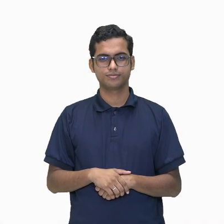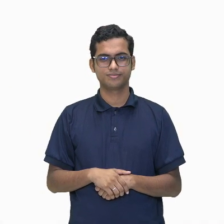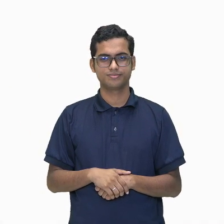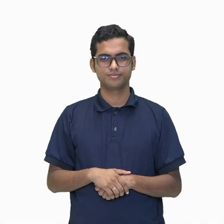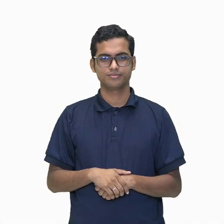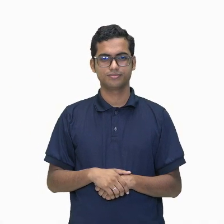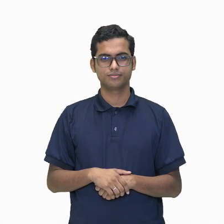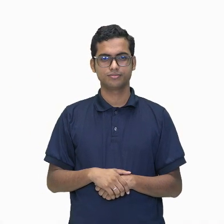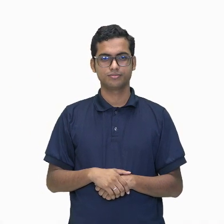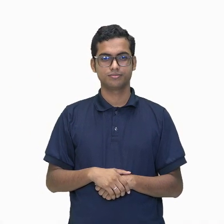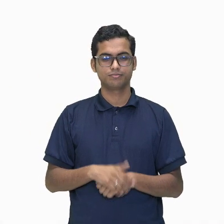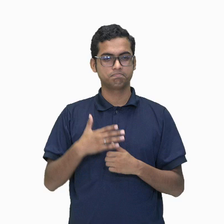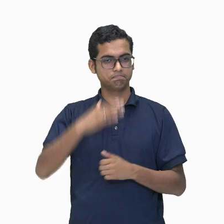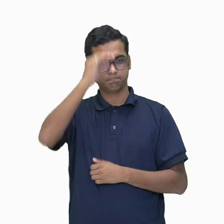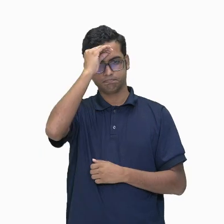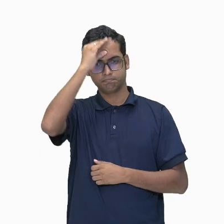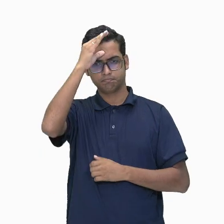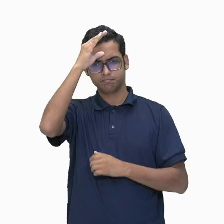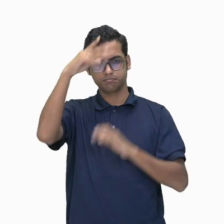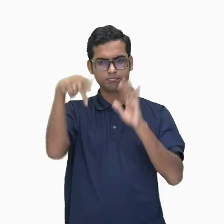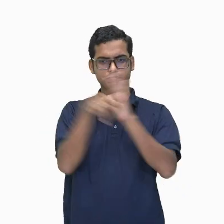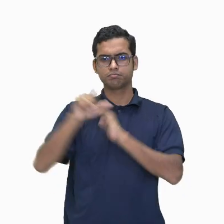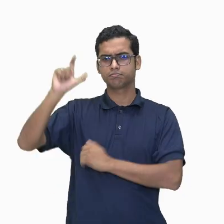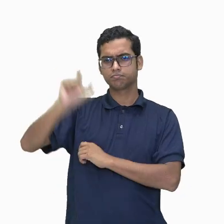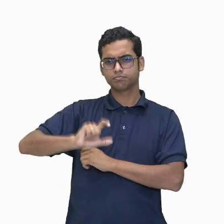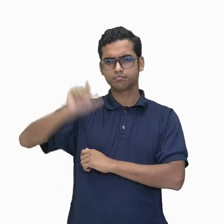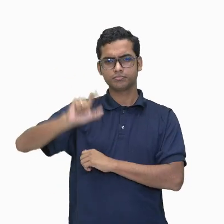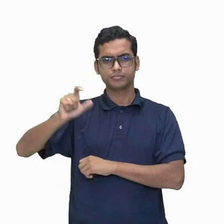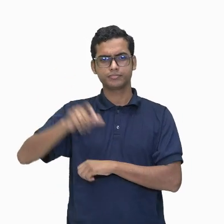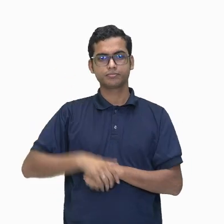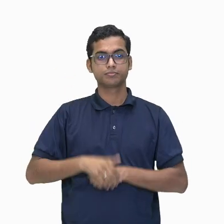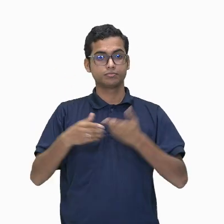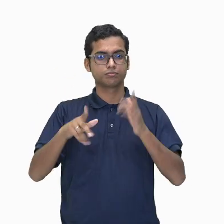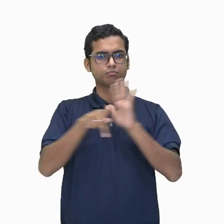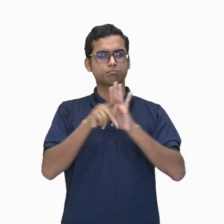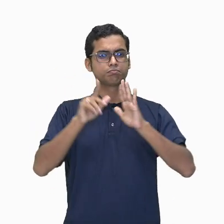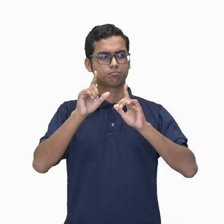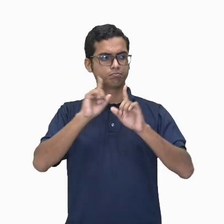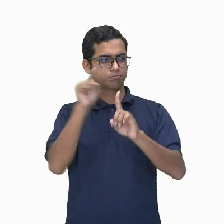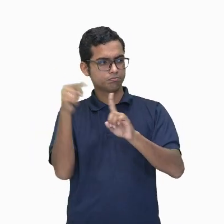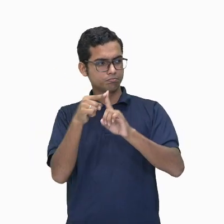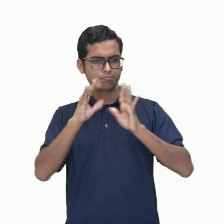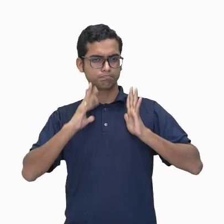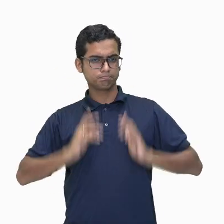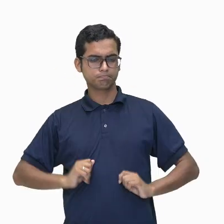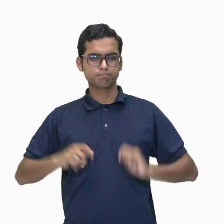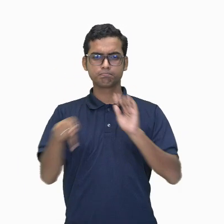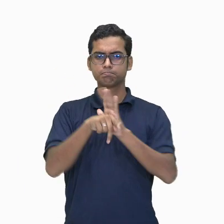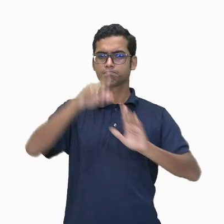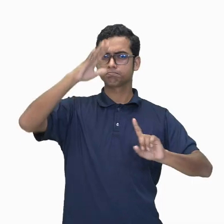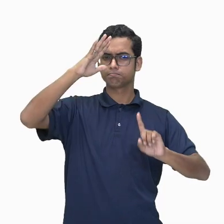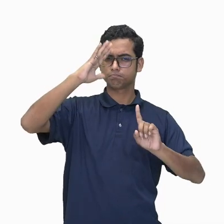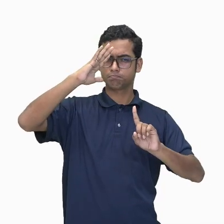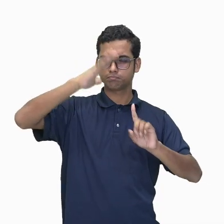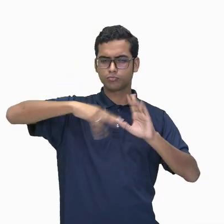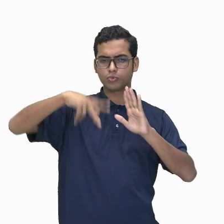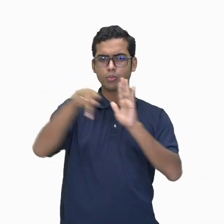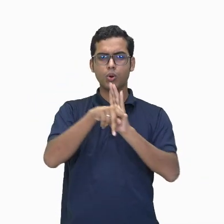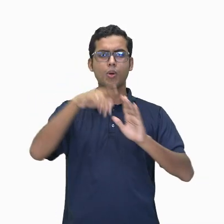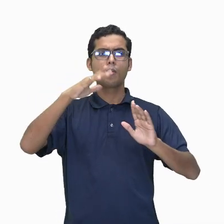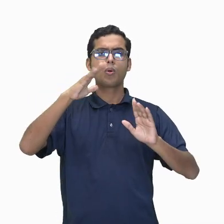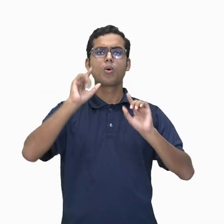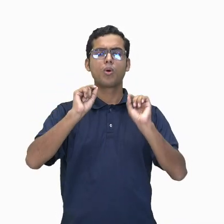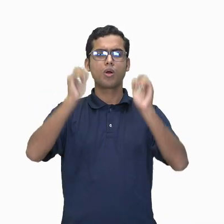a sabedoria no islamismo. O Islã se realiza na pureza das intenções, na adoração associada ao conhecimento. Esses